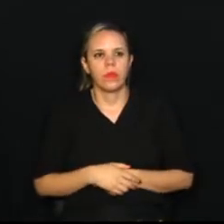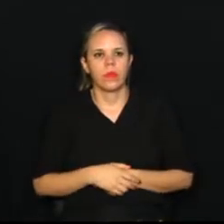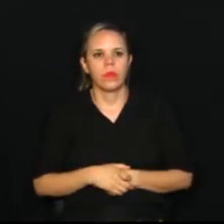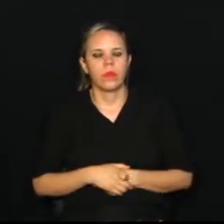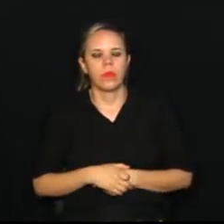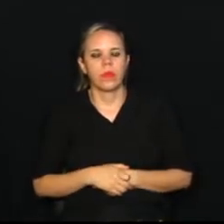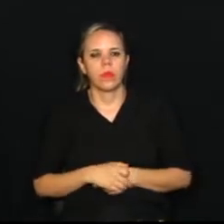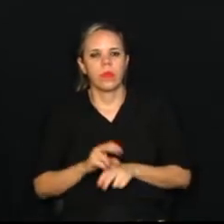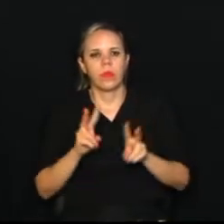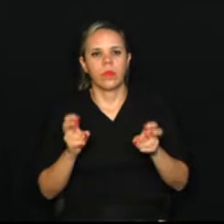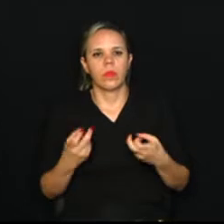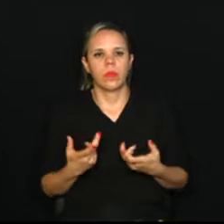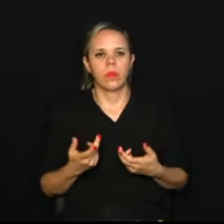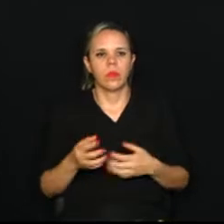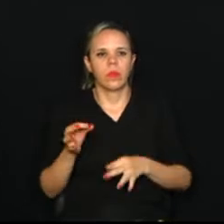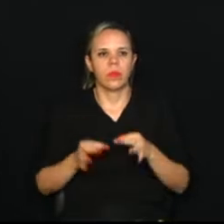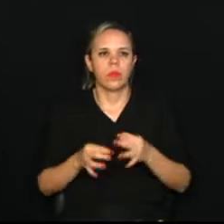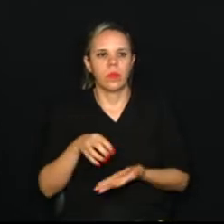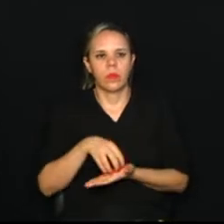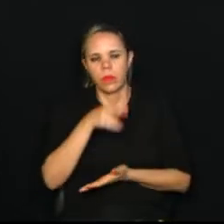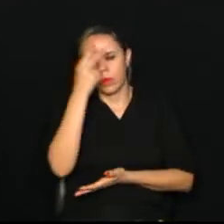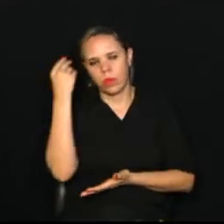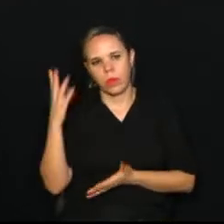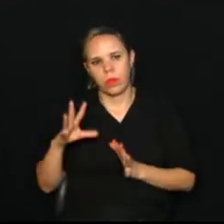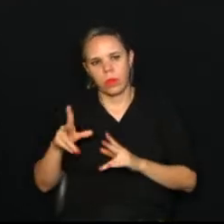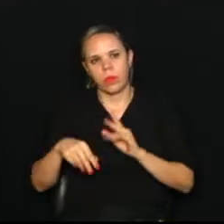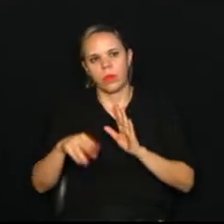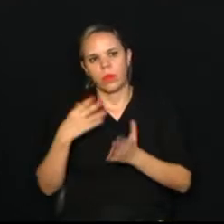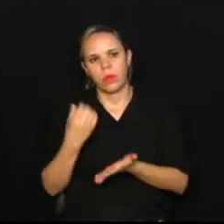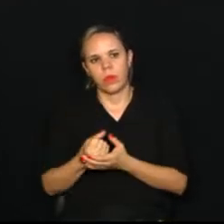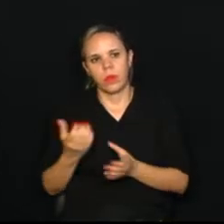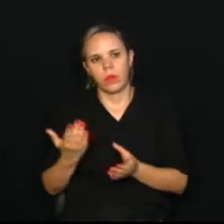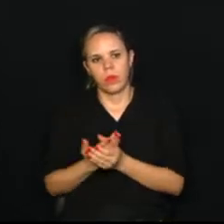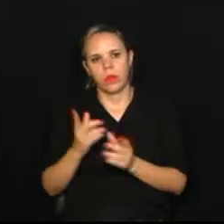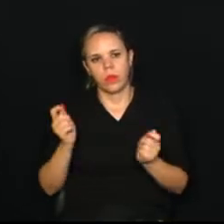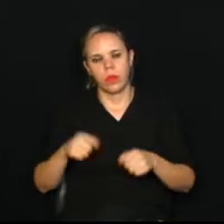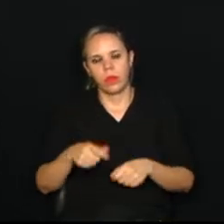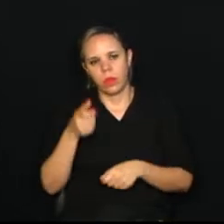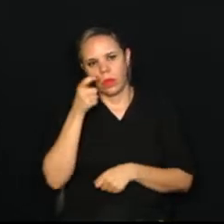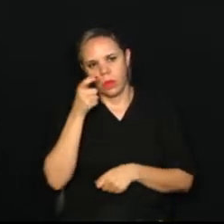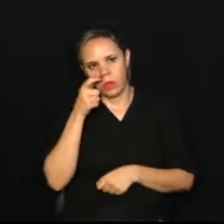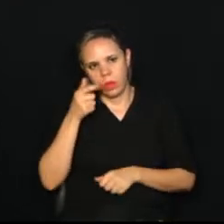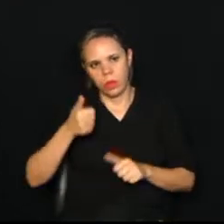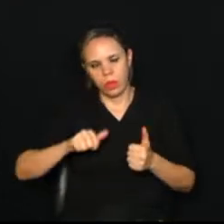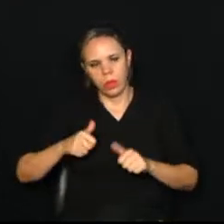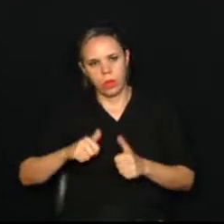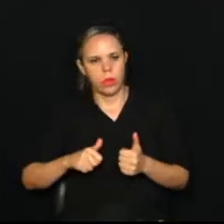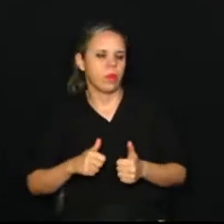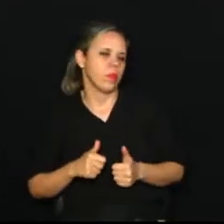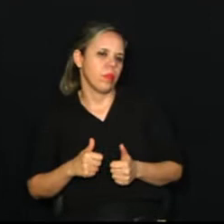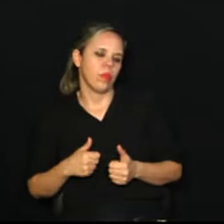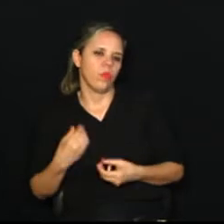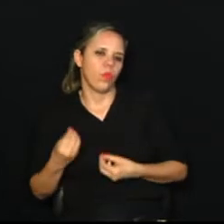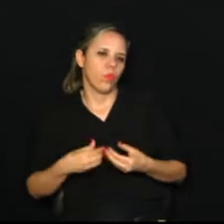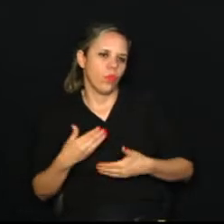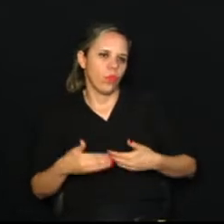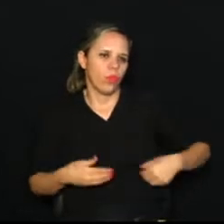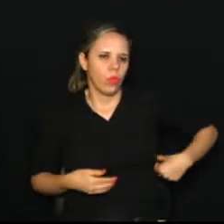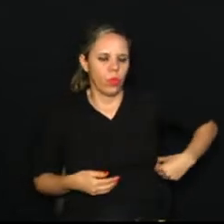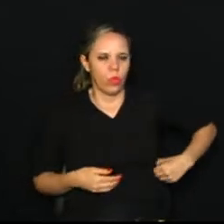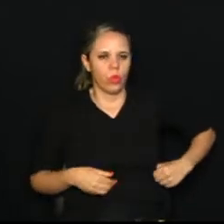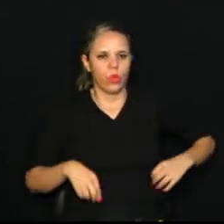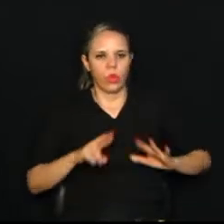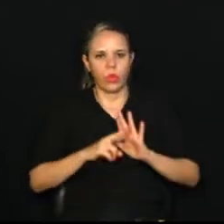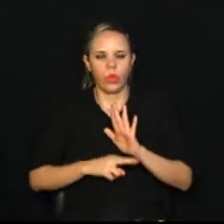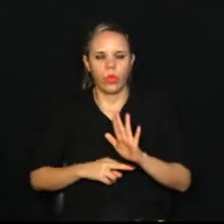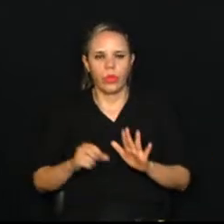Em relação à área jurídica da prefeitura, todos os processos em andamento é possível checar o seu andamento. Os protocolos, de